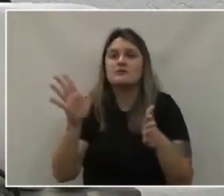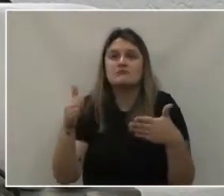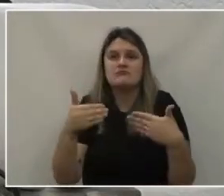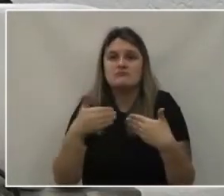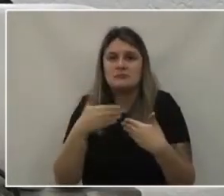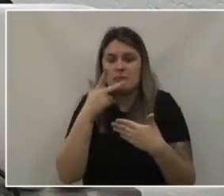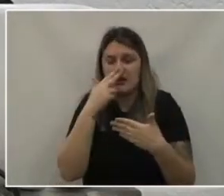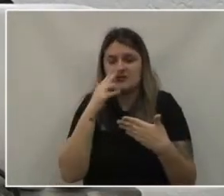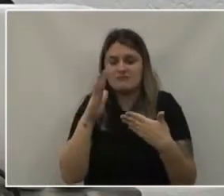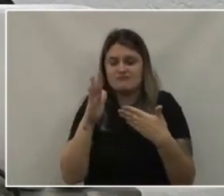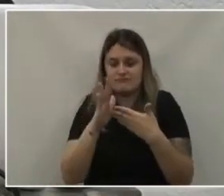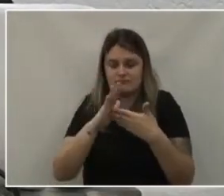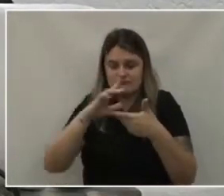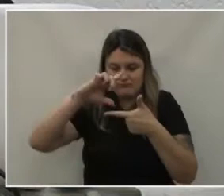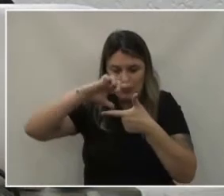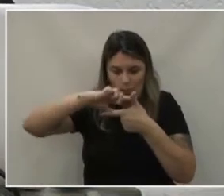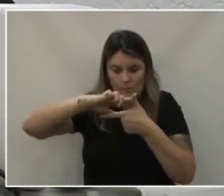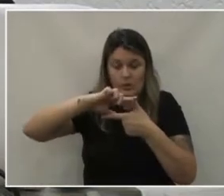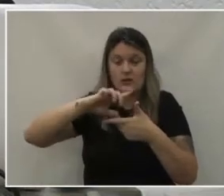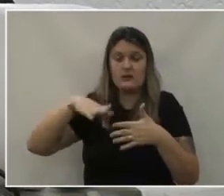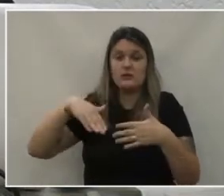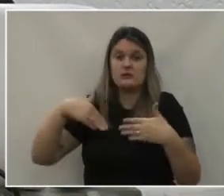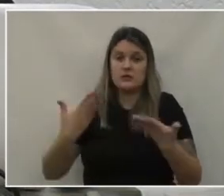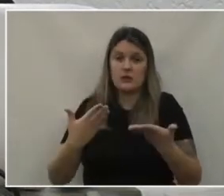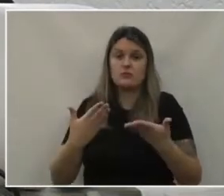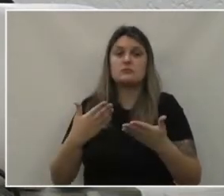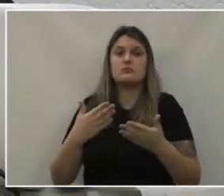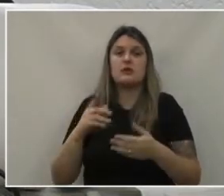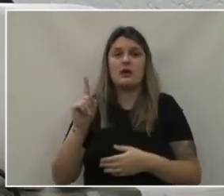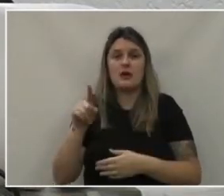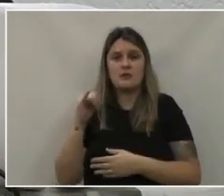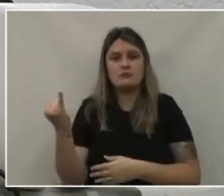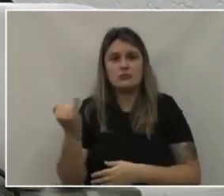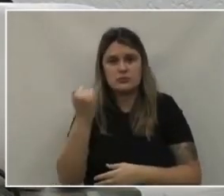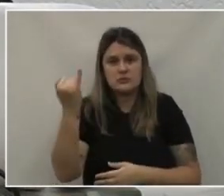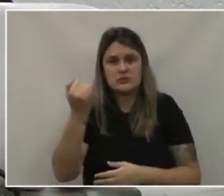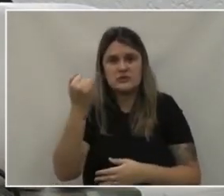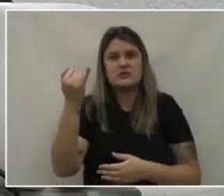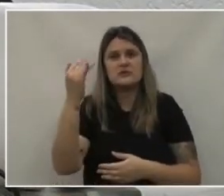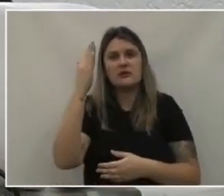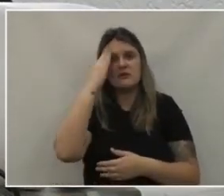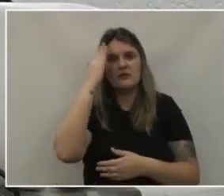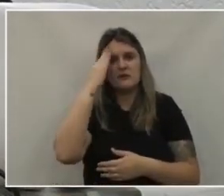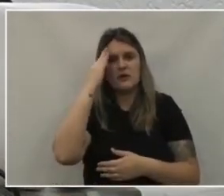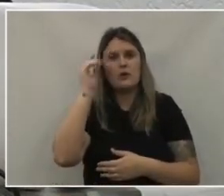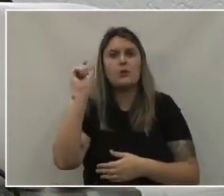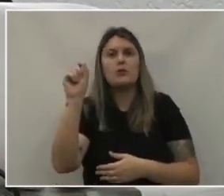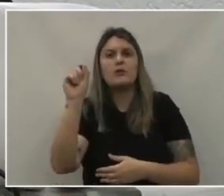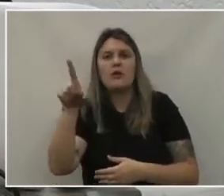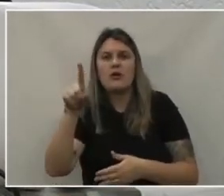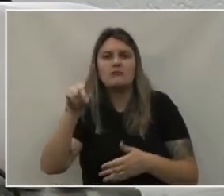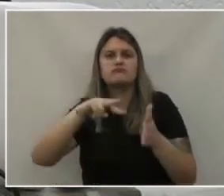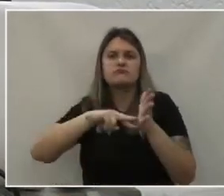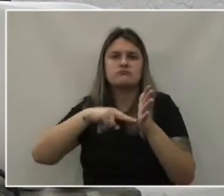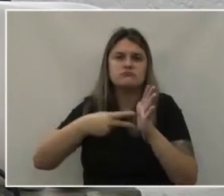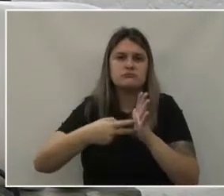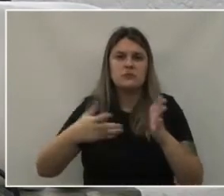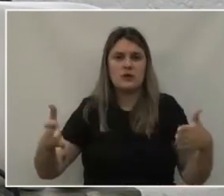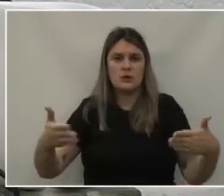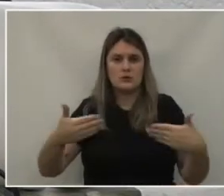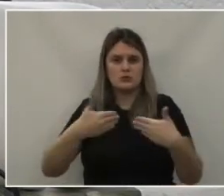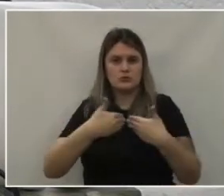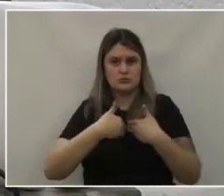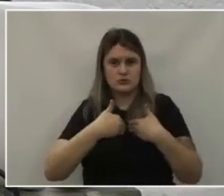ficando limitados. Portanto, tal é a importância de entendermos o autismo, que se faz